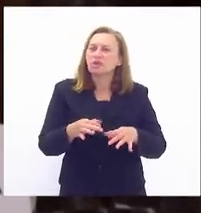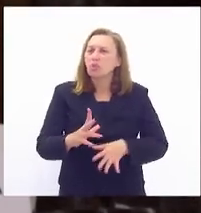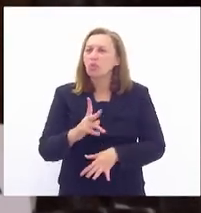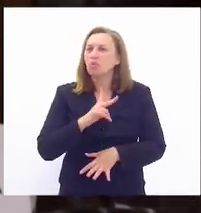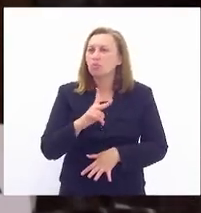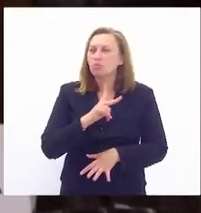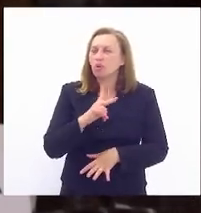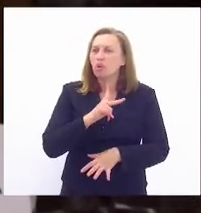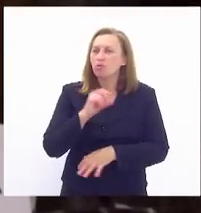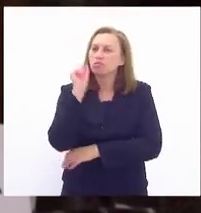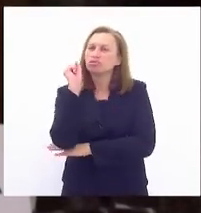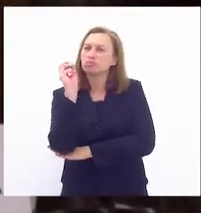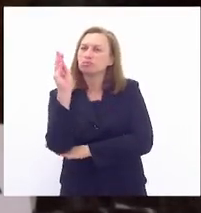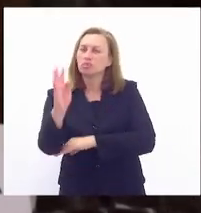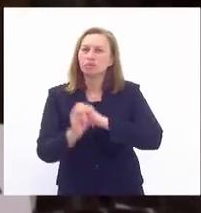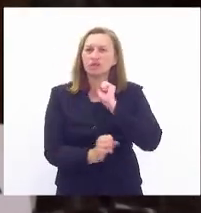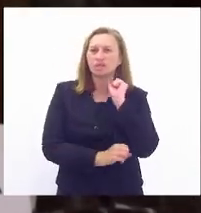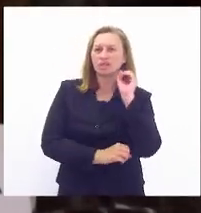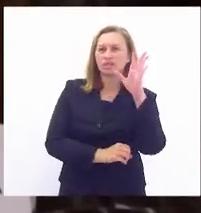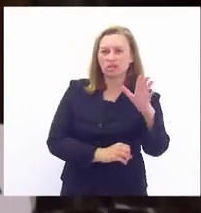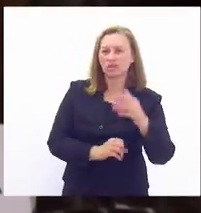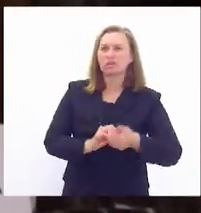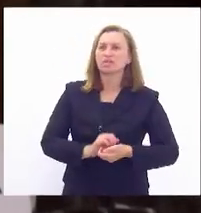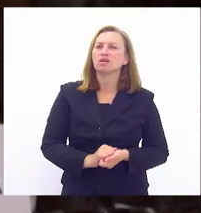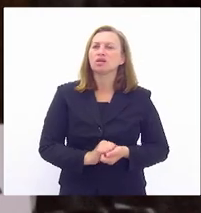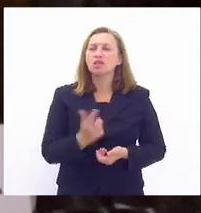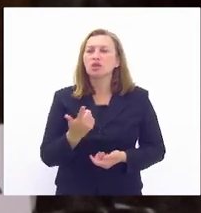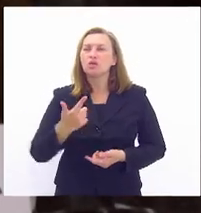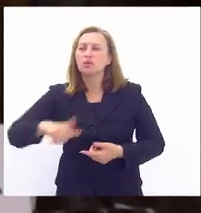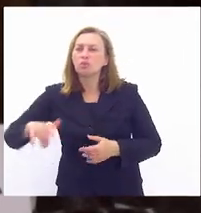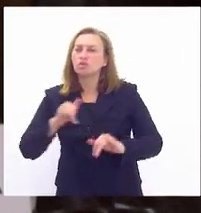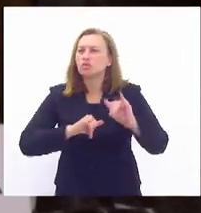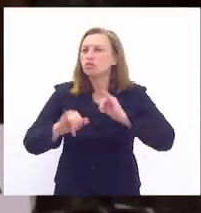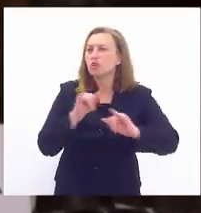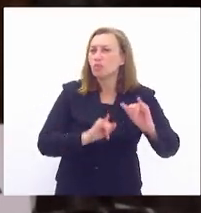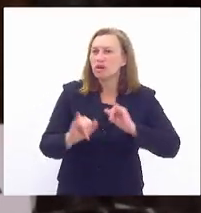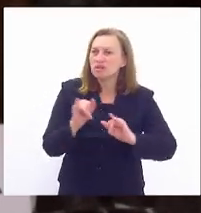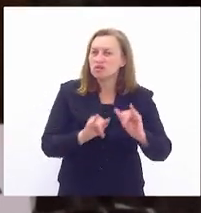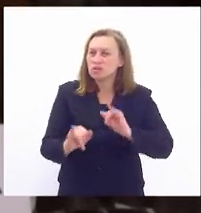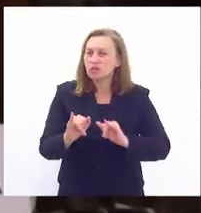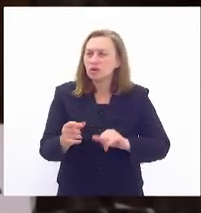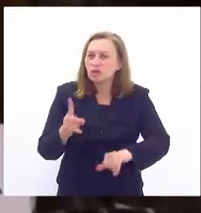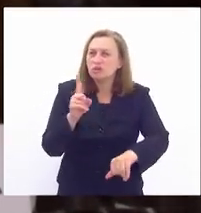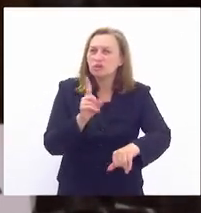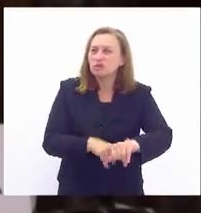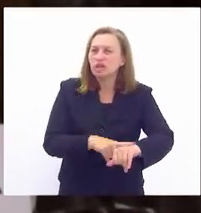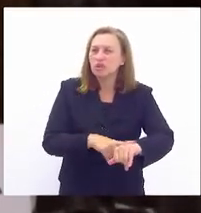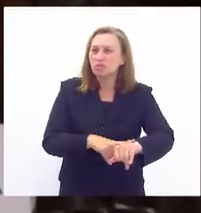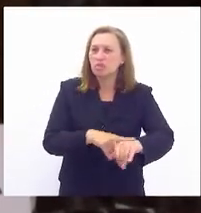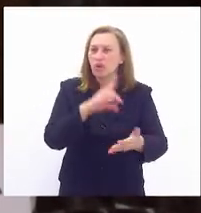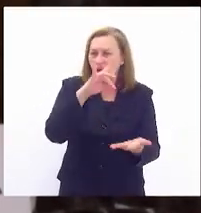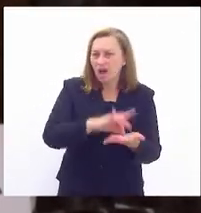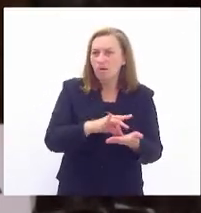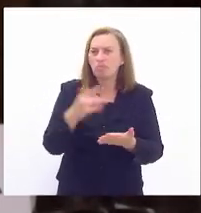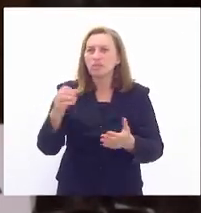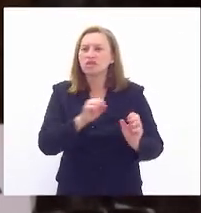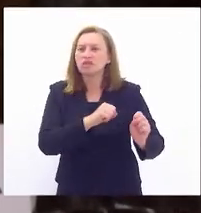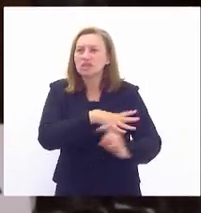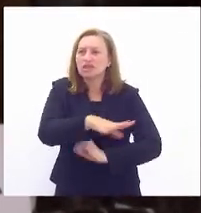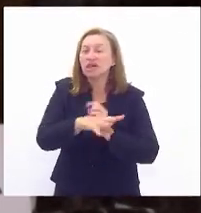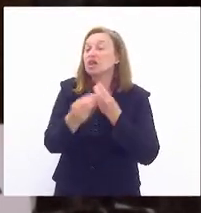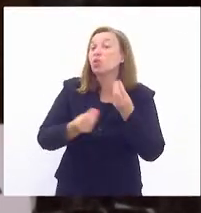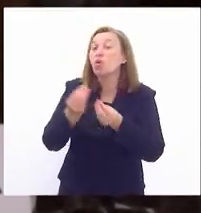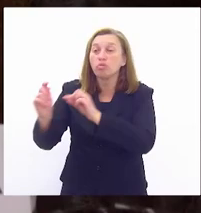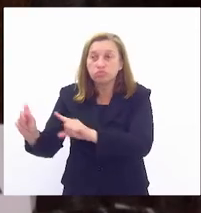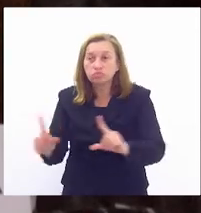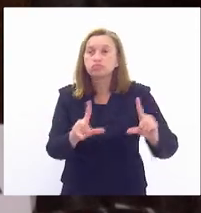órgão ambiental e onde os dados são disponibilizados em tempo real para a sociedade. De que maneira? Pode passar,